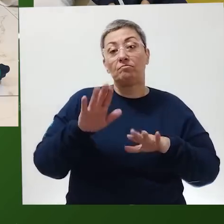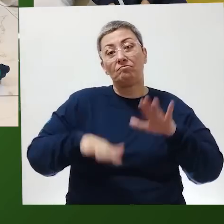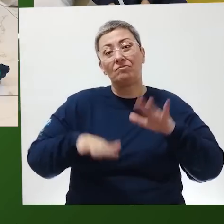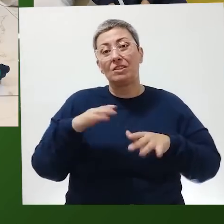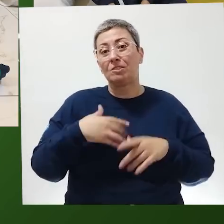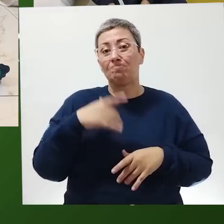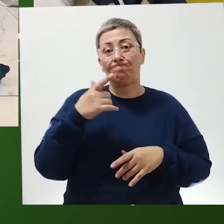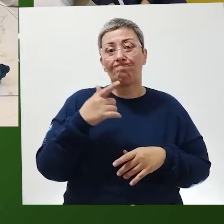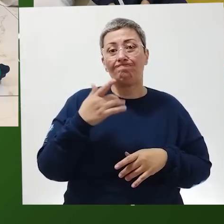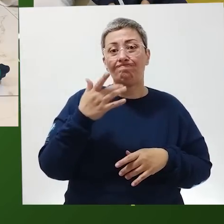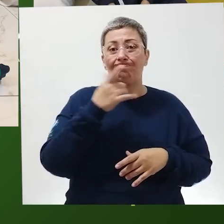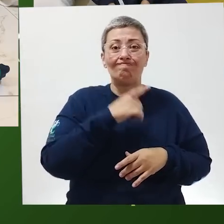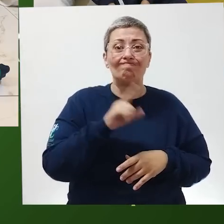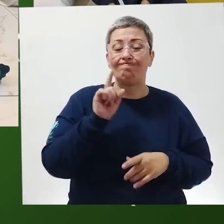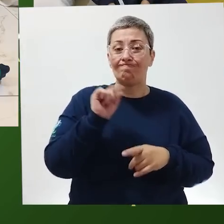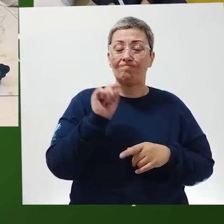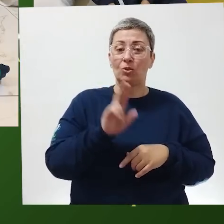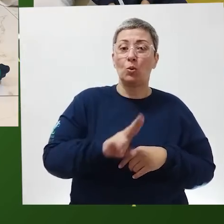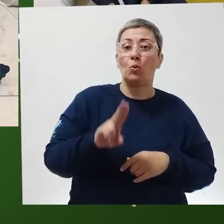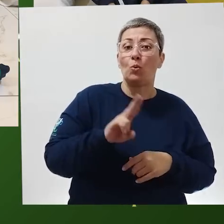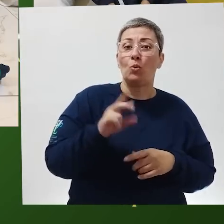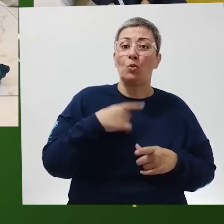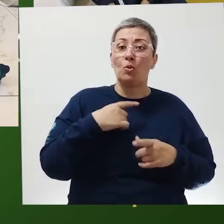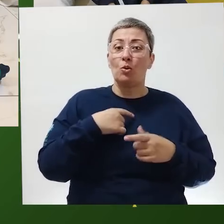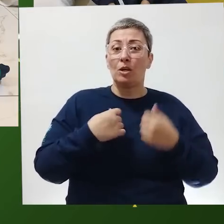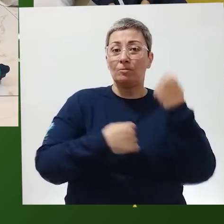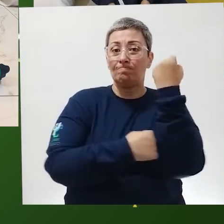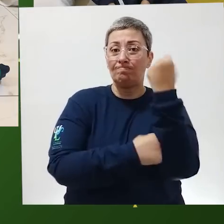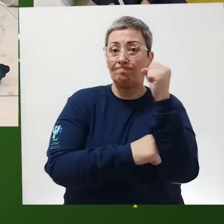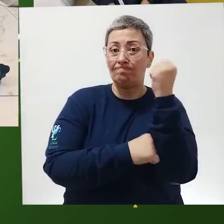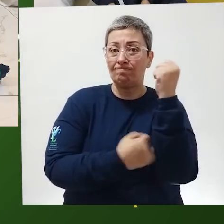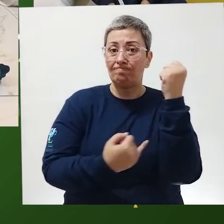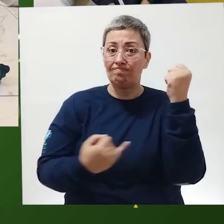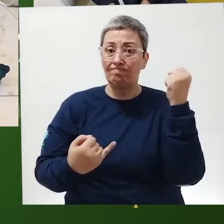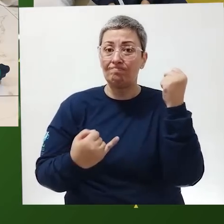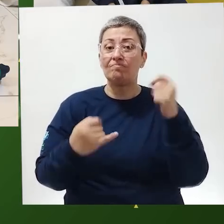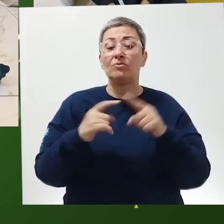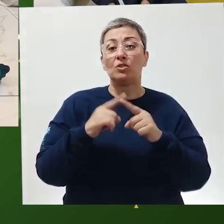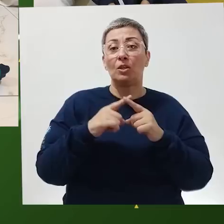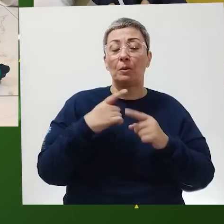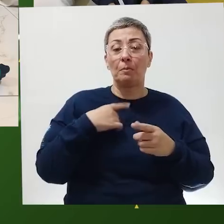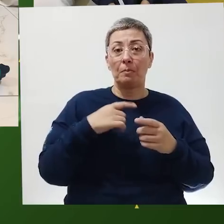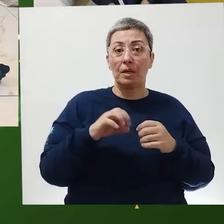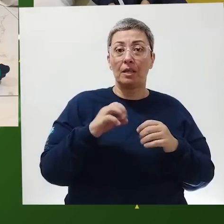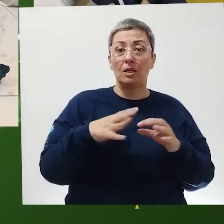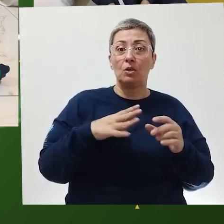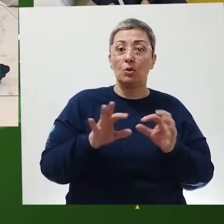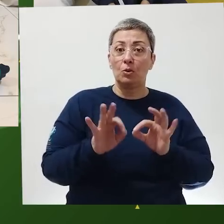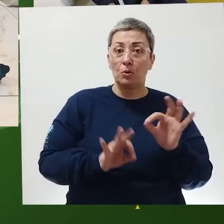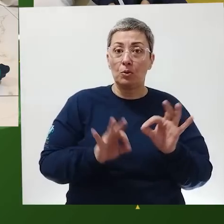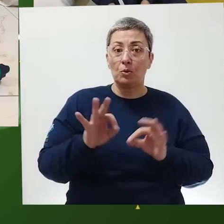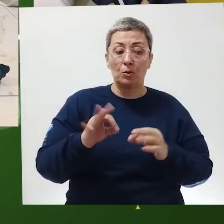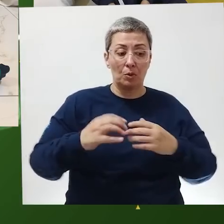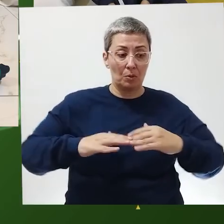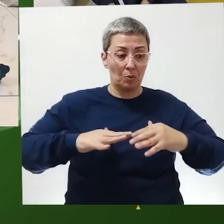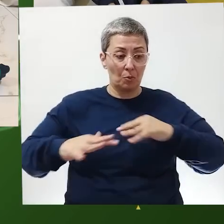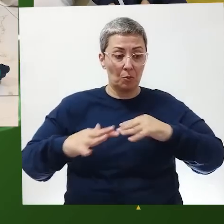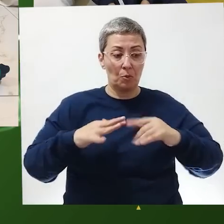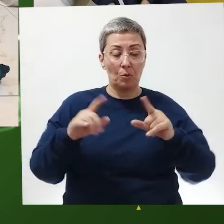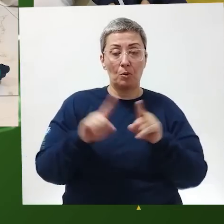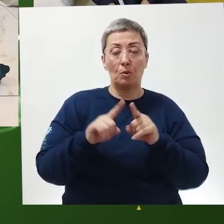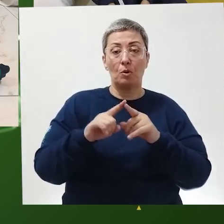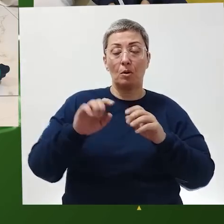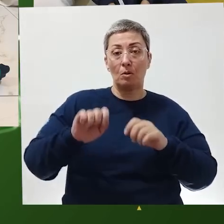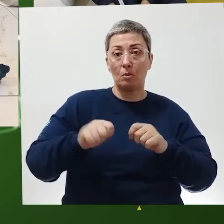não consegue, né, utilizar de coordenação motora fina, pegando os dedinhos e fazendo esse movimento